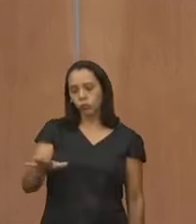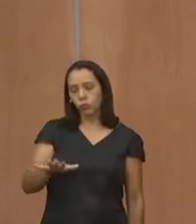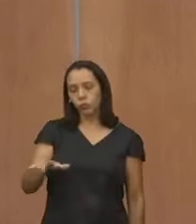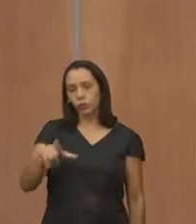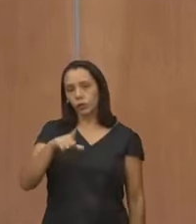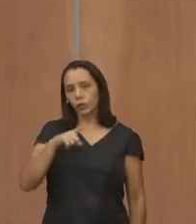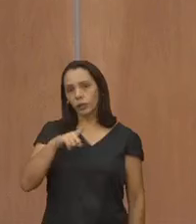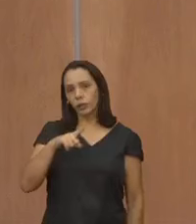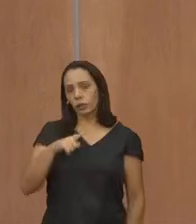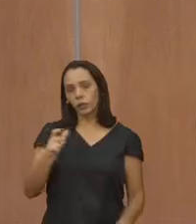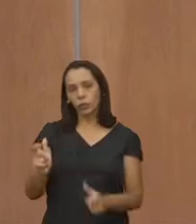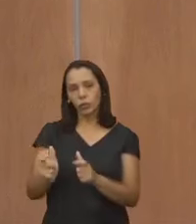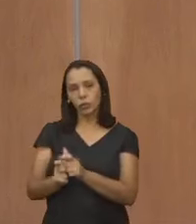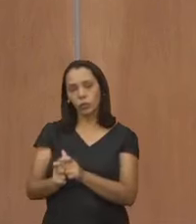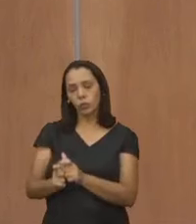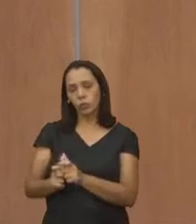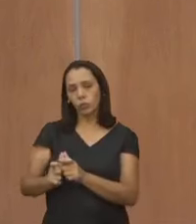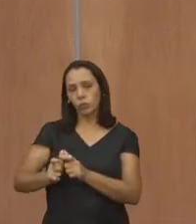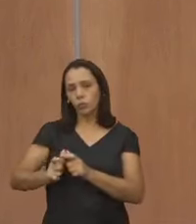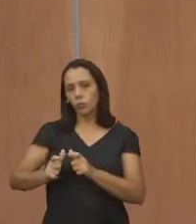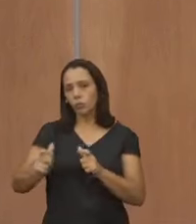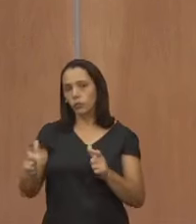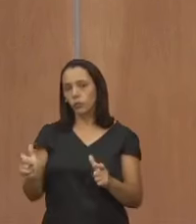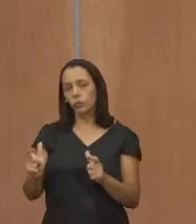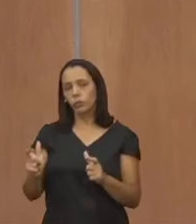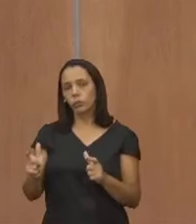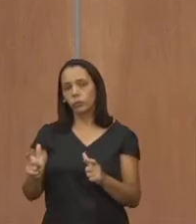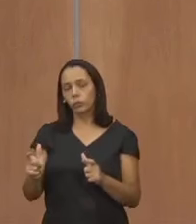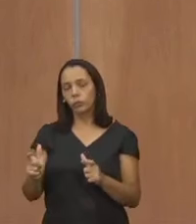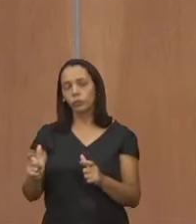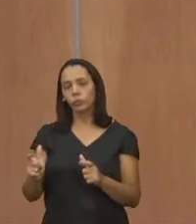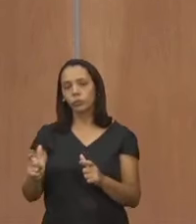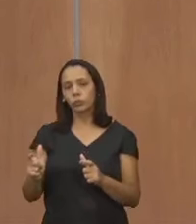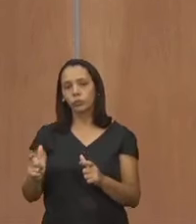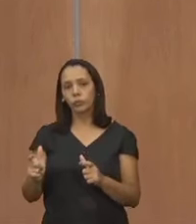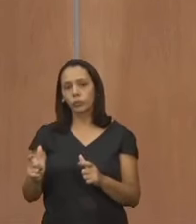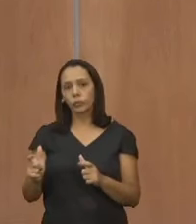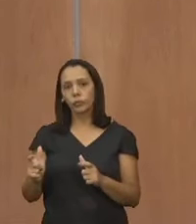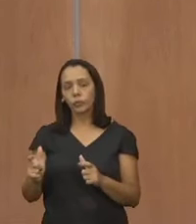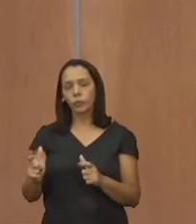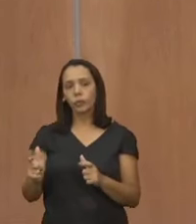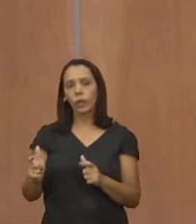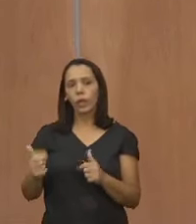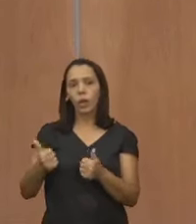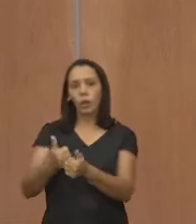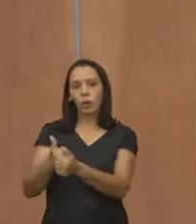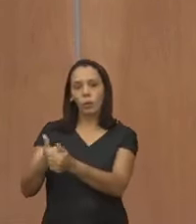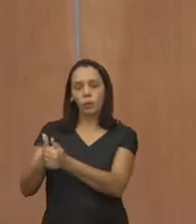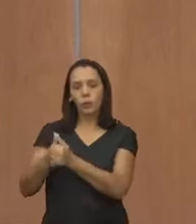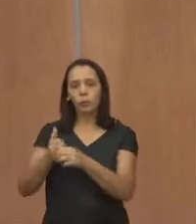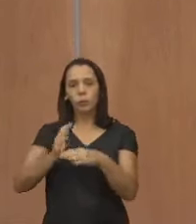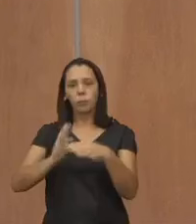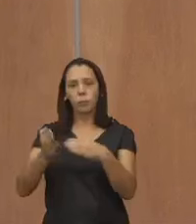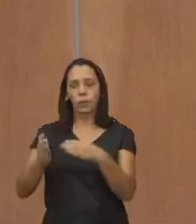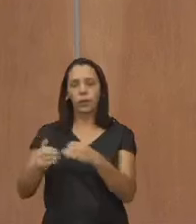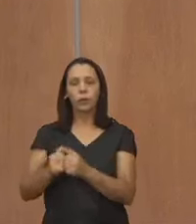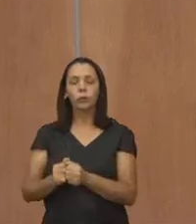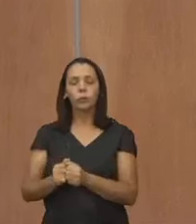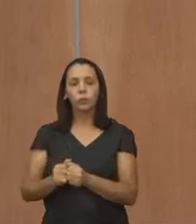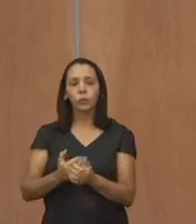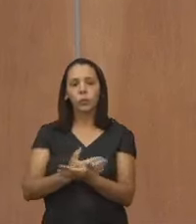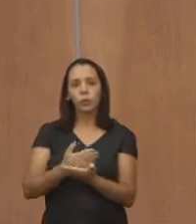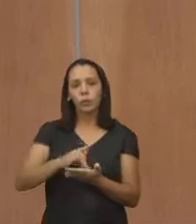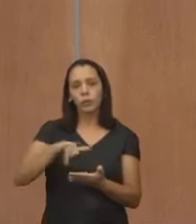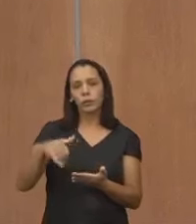densidade demográfica do município, abrangendo desde o Jardim das Indústrias até a região